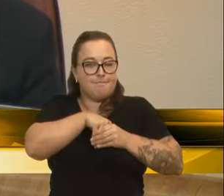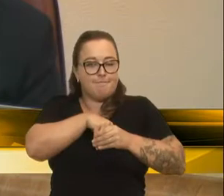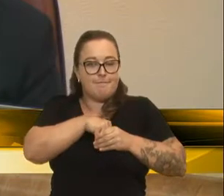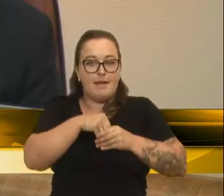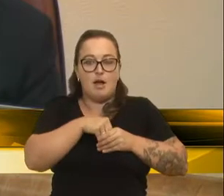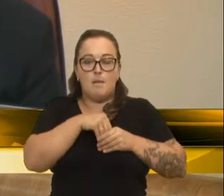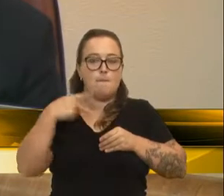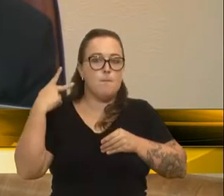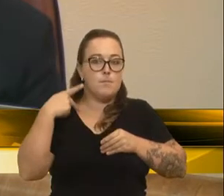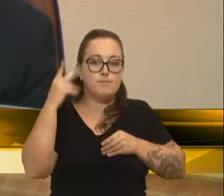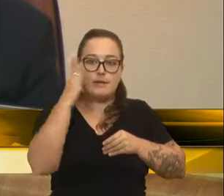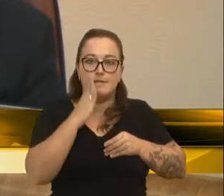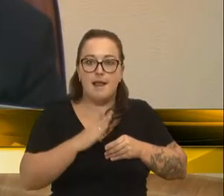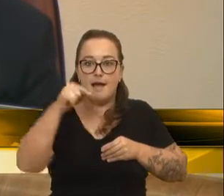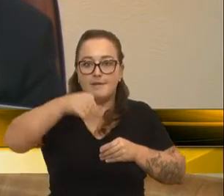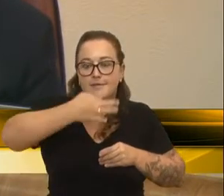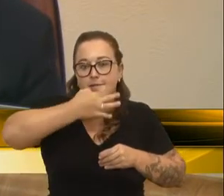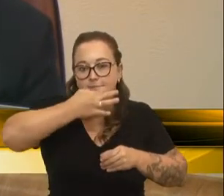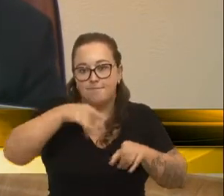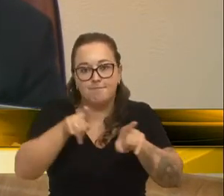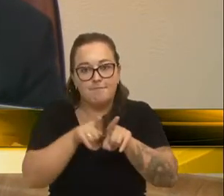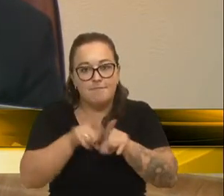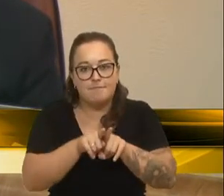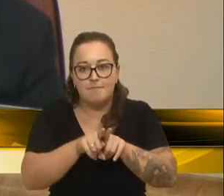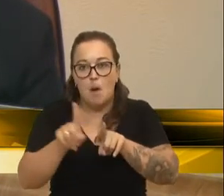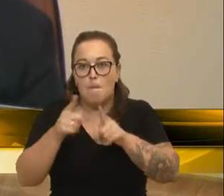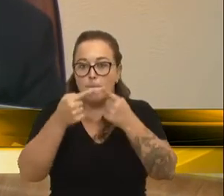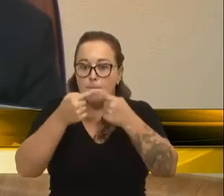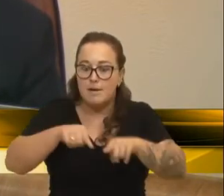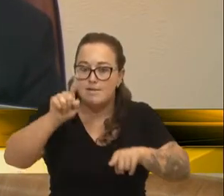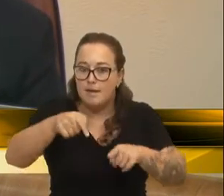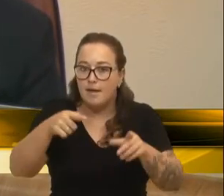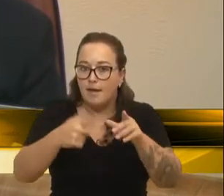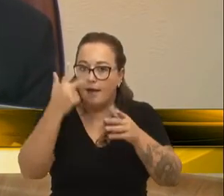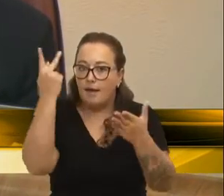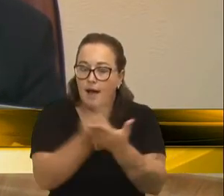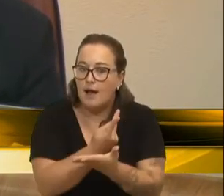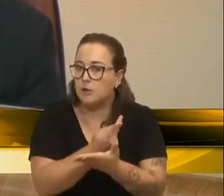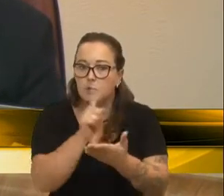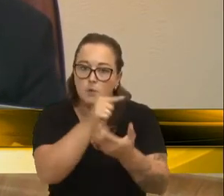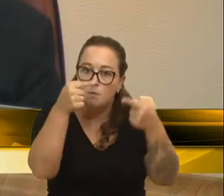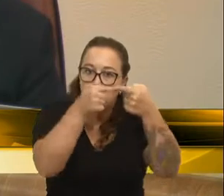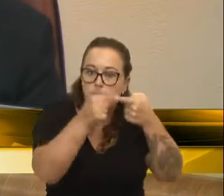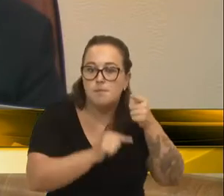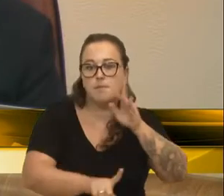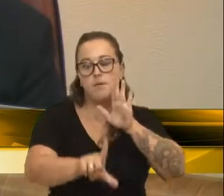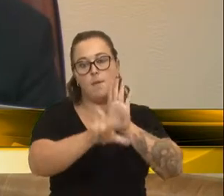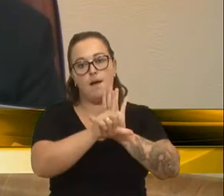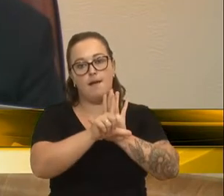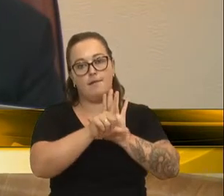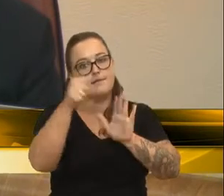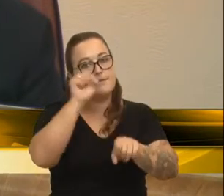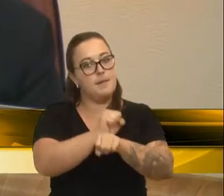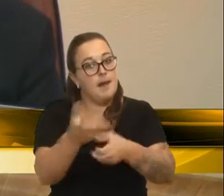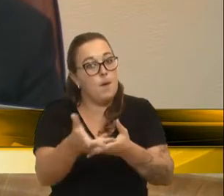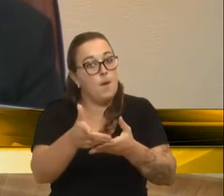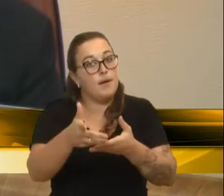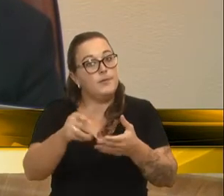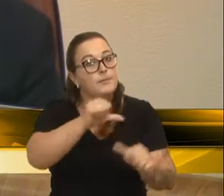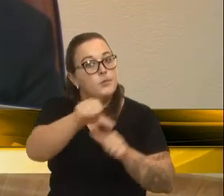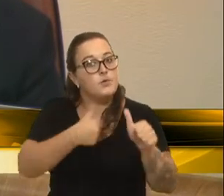neste momento, na política caxiense, que, mesmo ilegal, aguarda transformações culturais mais profundas